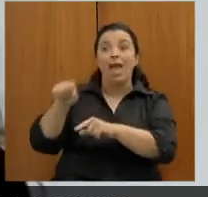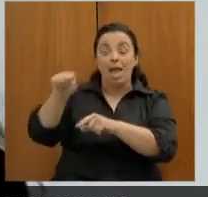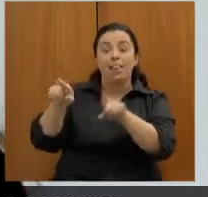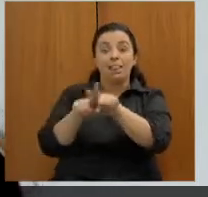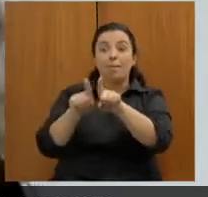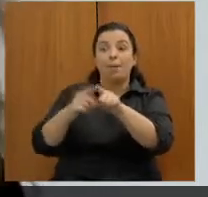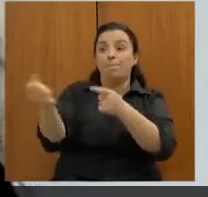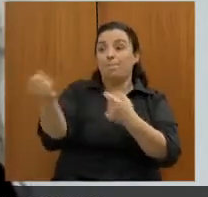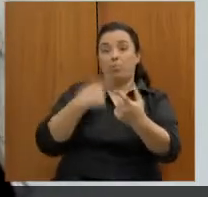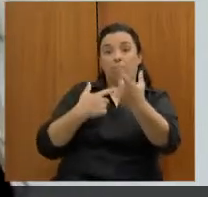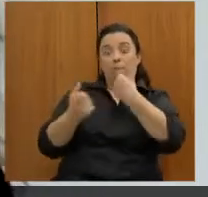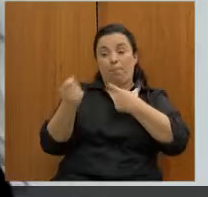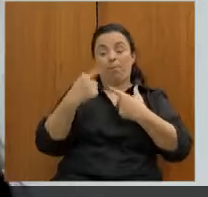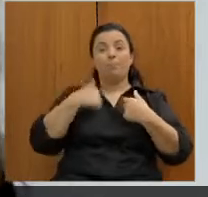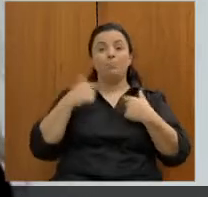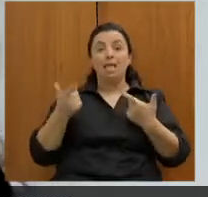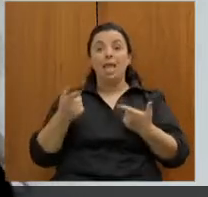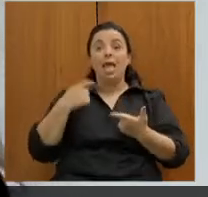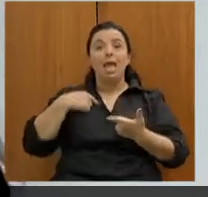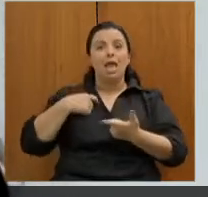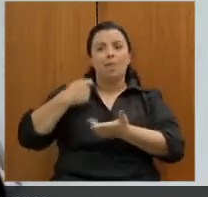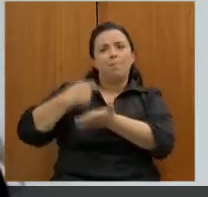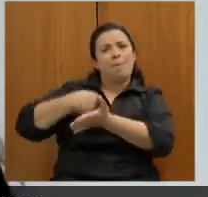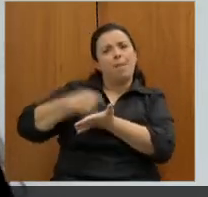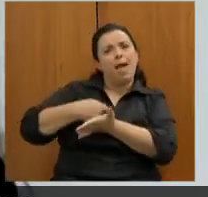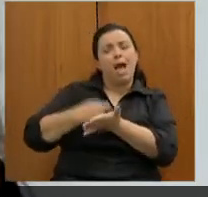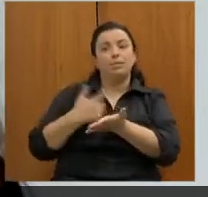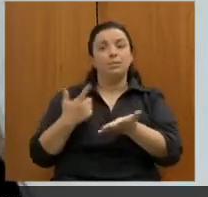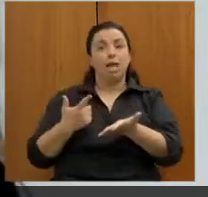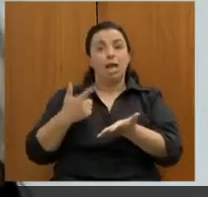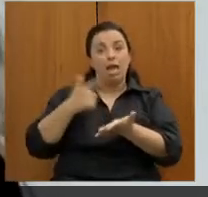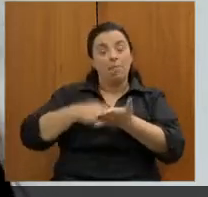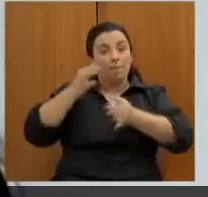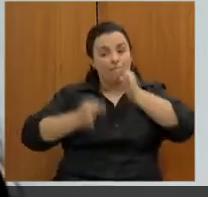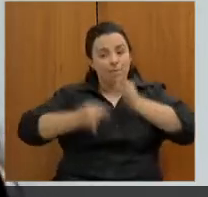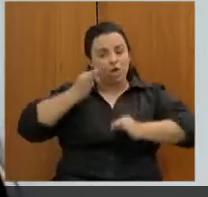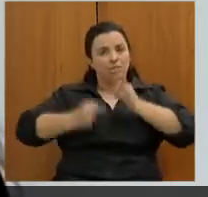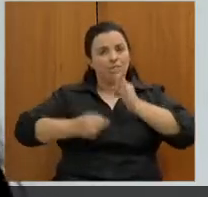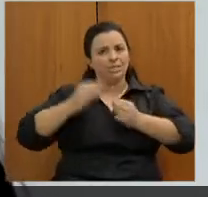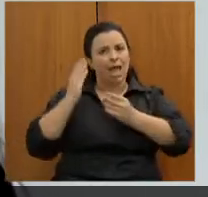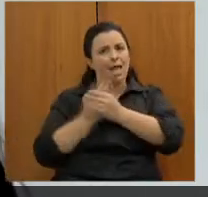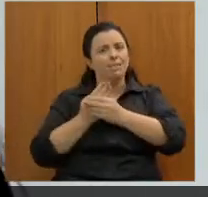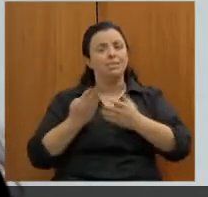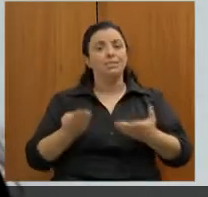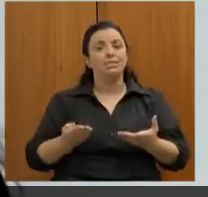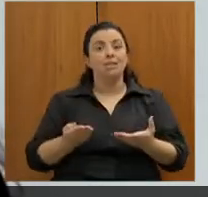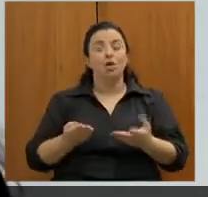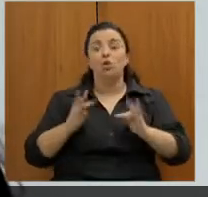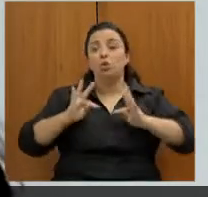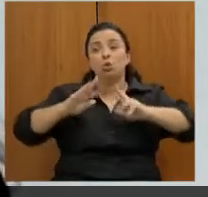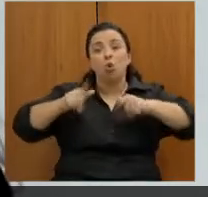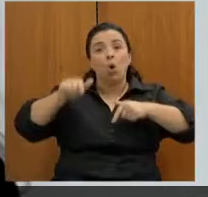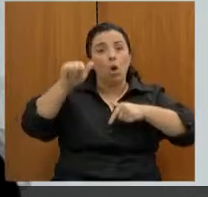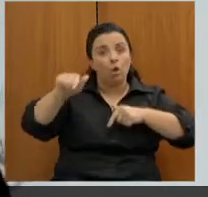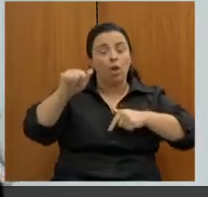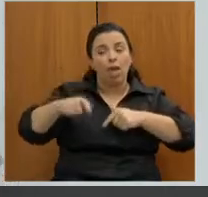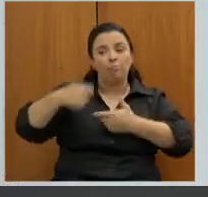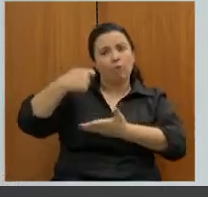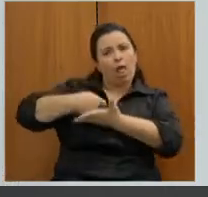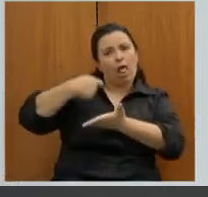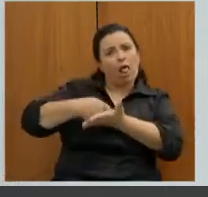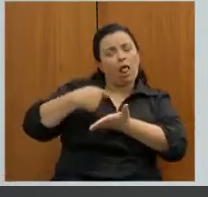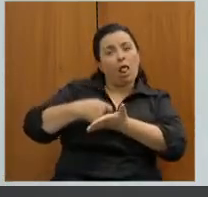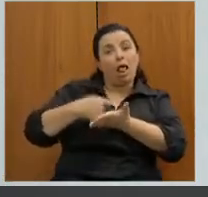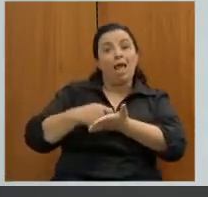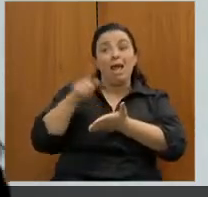faça tudo que você possa imaginar com uma tudo que que o agressor faça uma